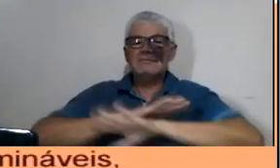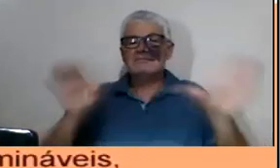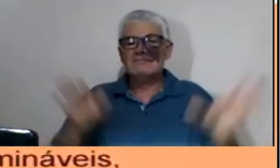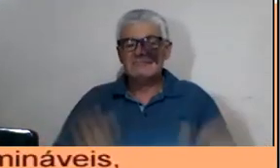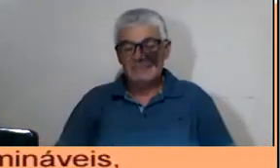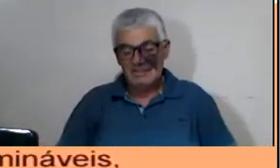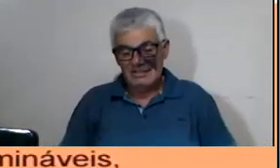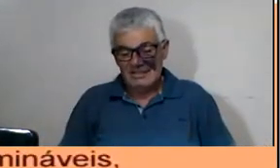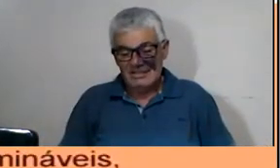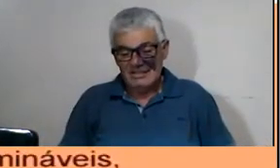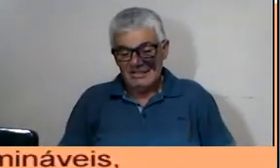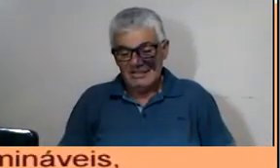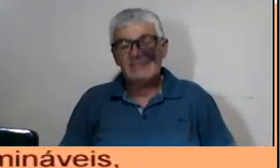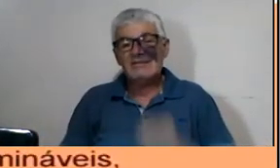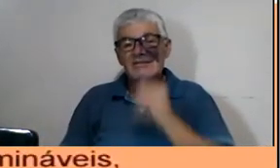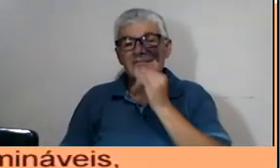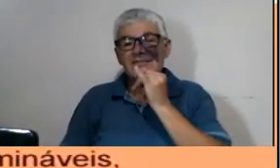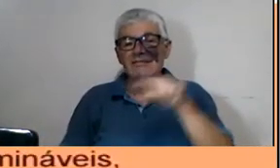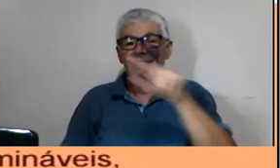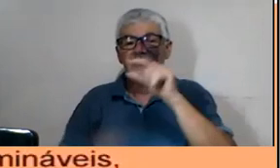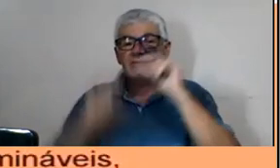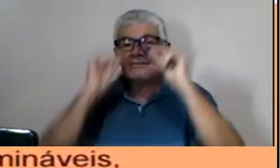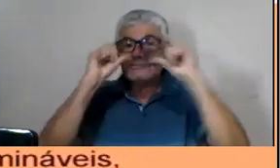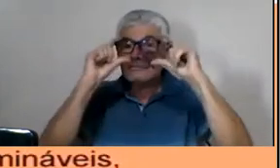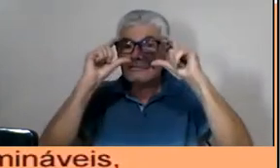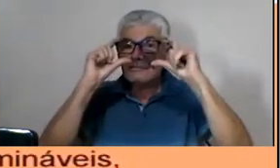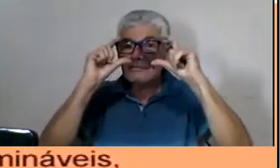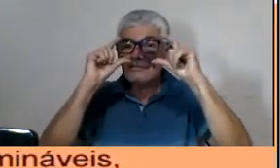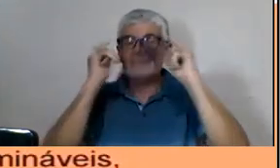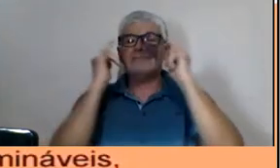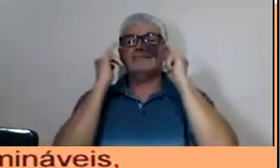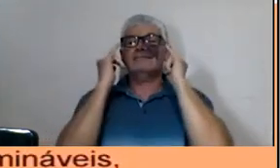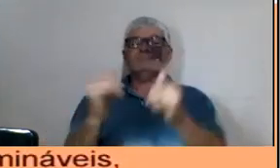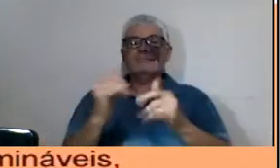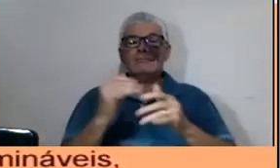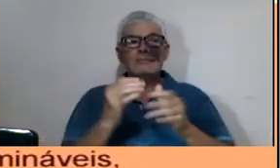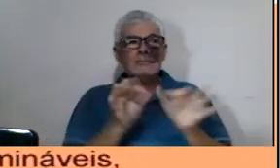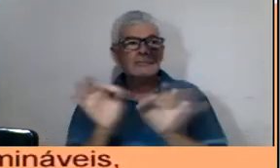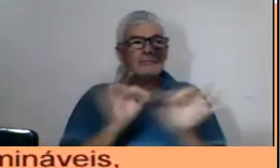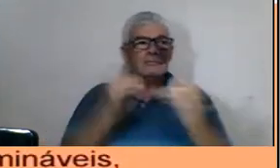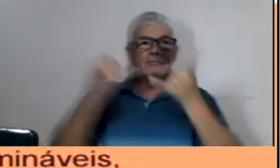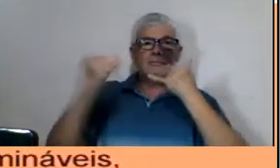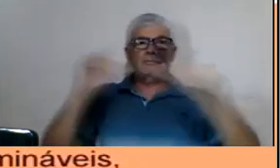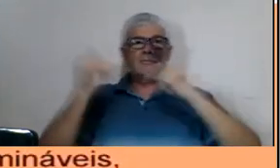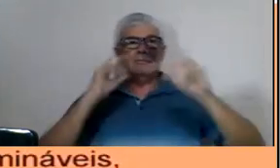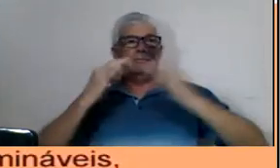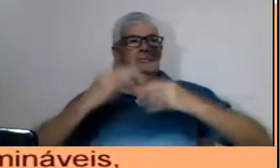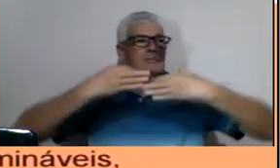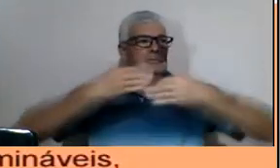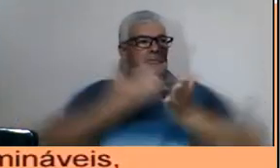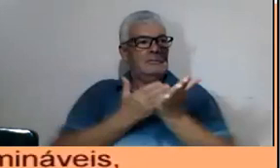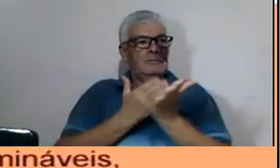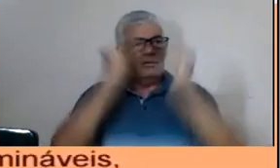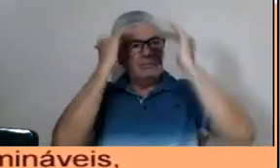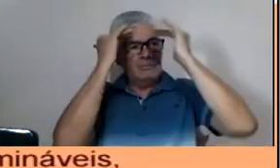do templo, coisa e tal, e depois abandonaram completamente. Então, o que aconteceu é